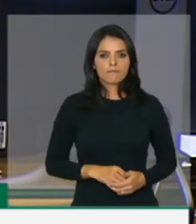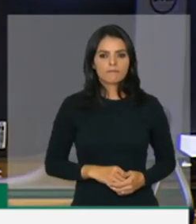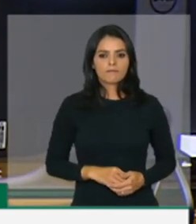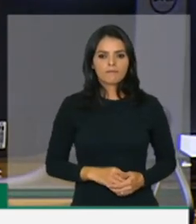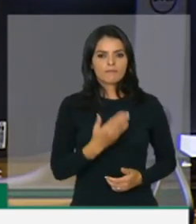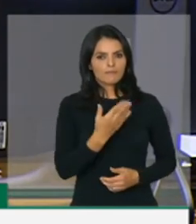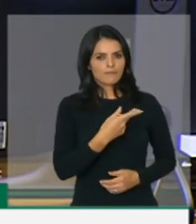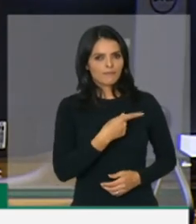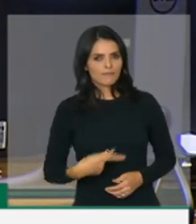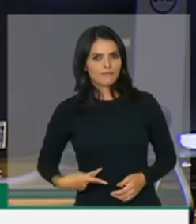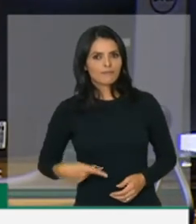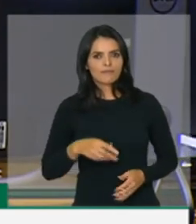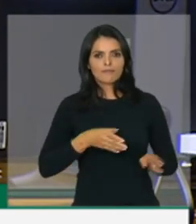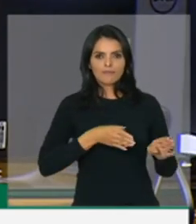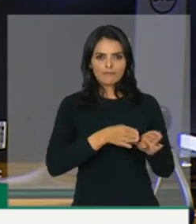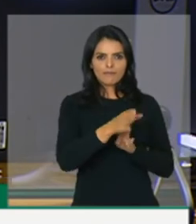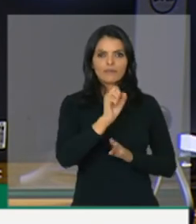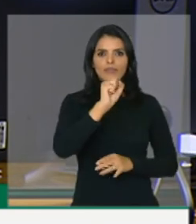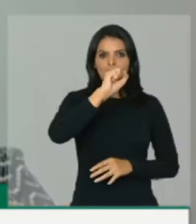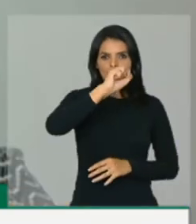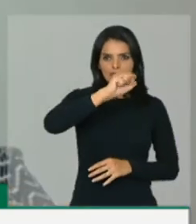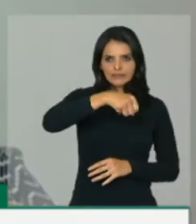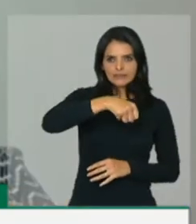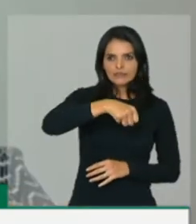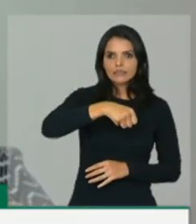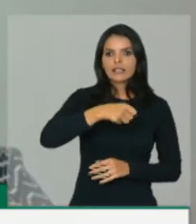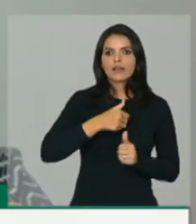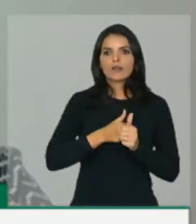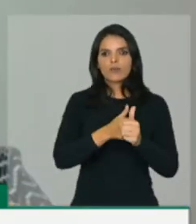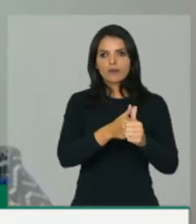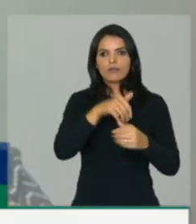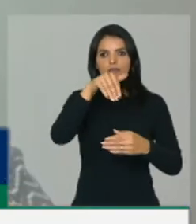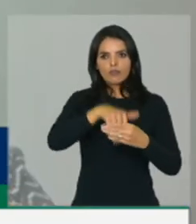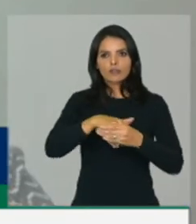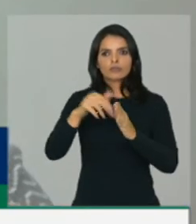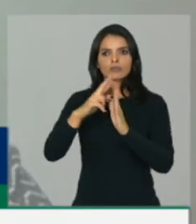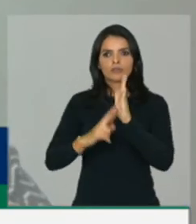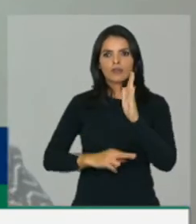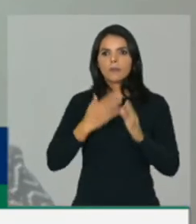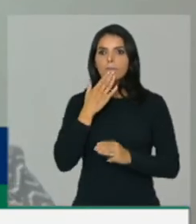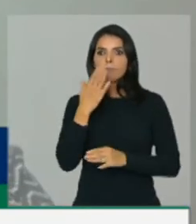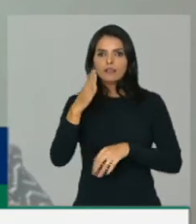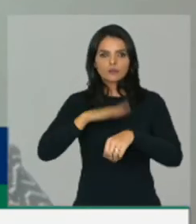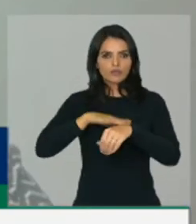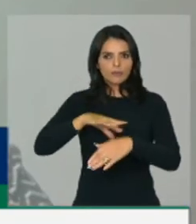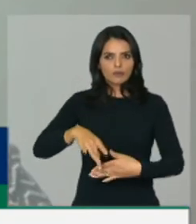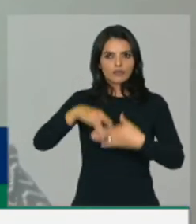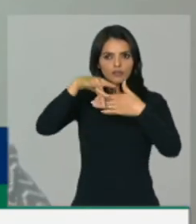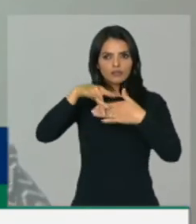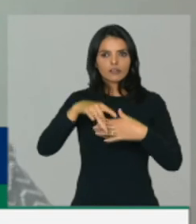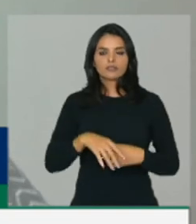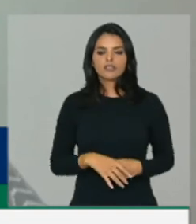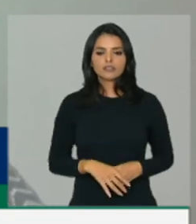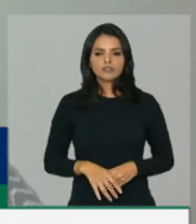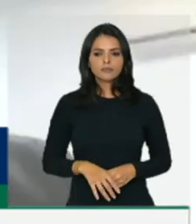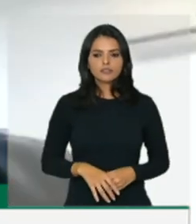Presidente, a Rede vai orientar sim pelo... acompanhando o voto da relatora e requeiro o tempo de liderança da Rede